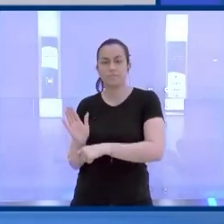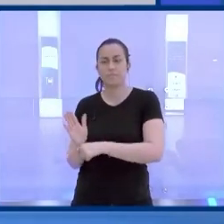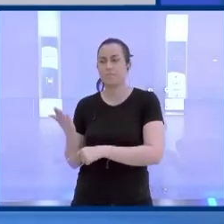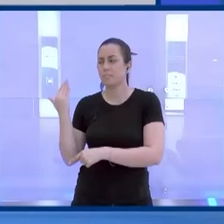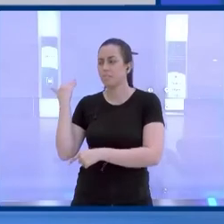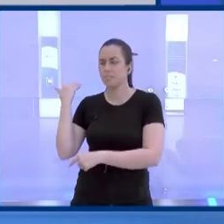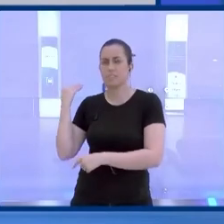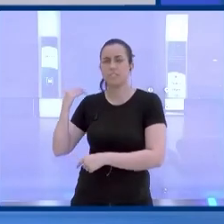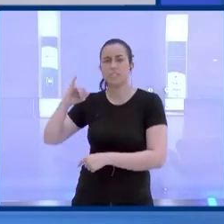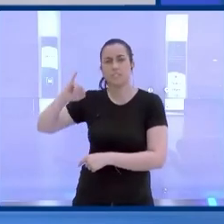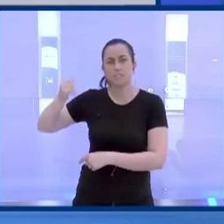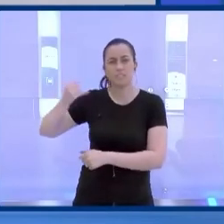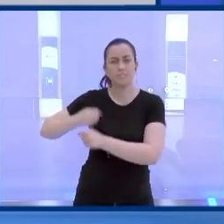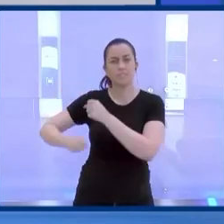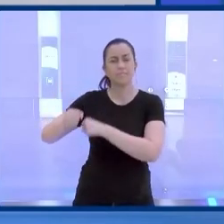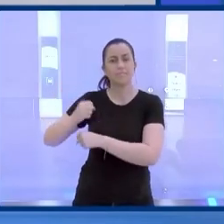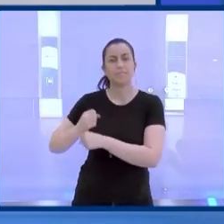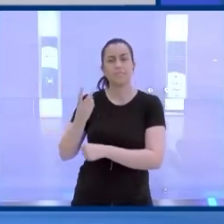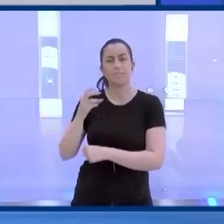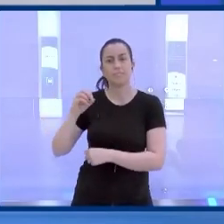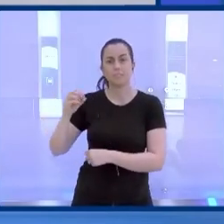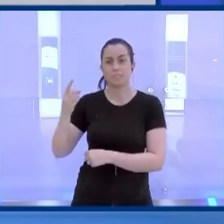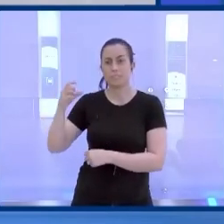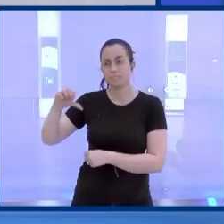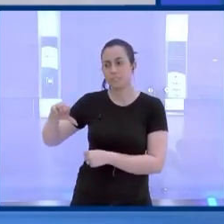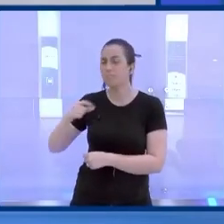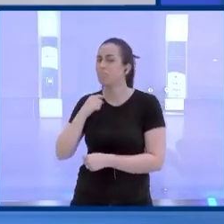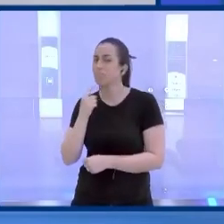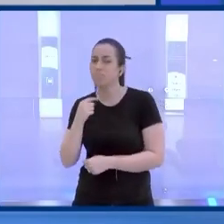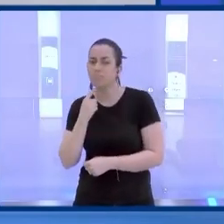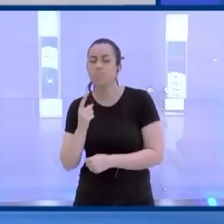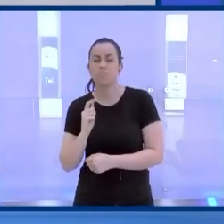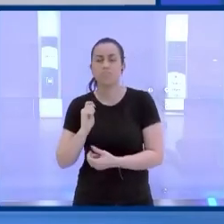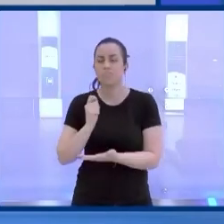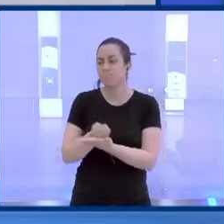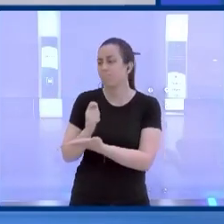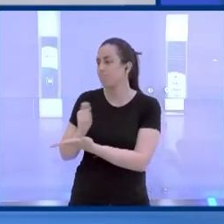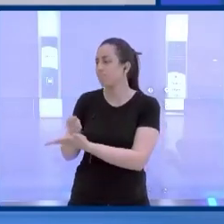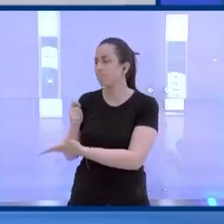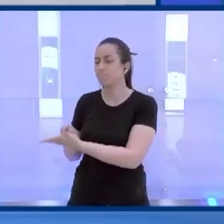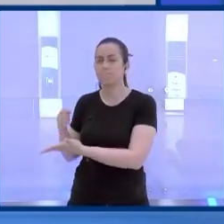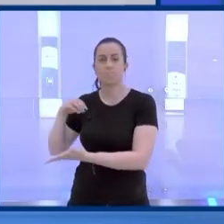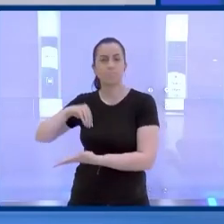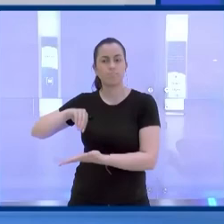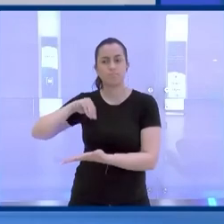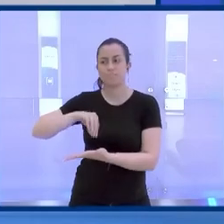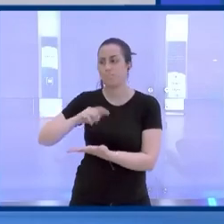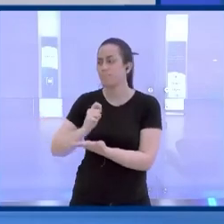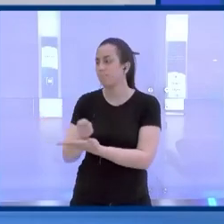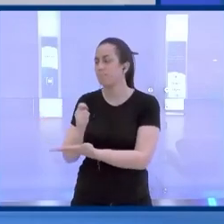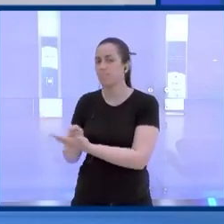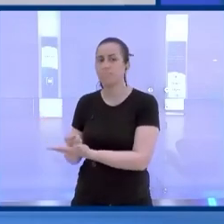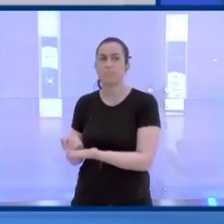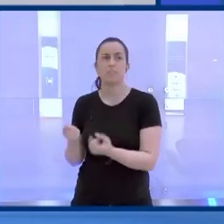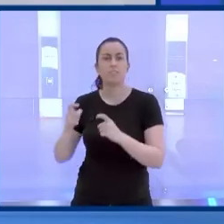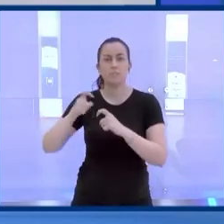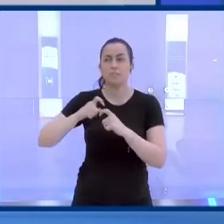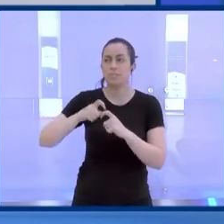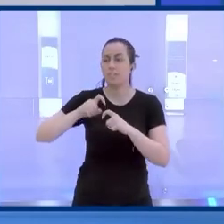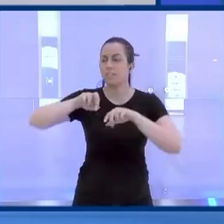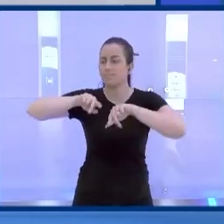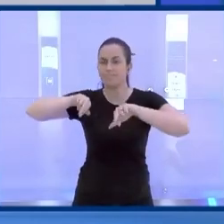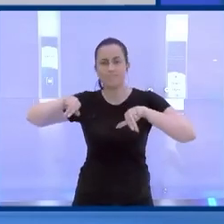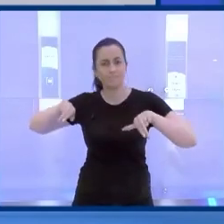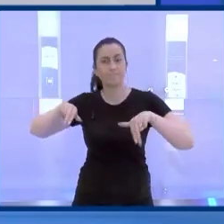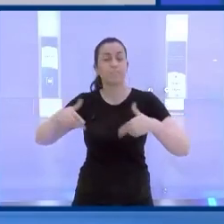que sequer conseguia pagar o salário dos servidores, não conseguia cumprir os seus compromissos básicos no pagamento a hospitais, municípios,